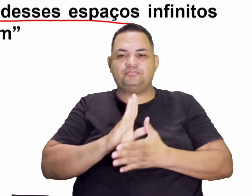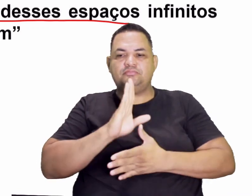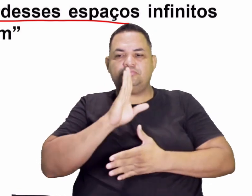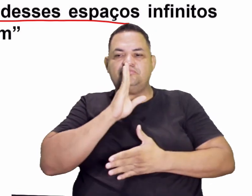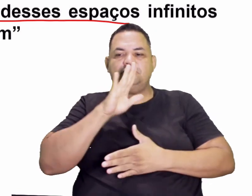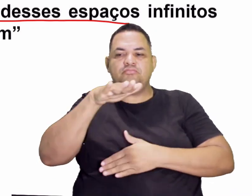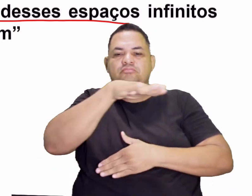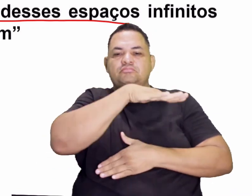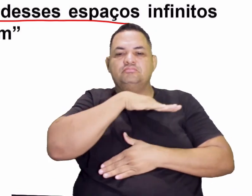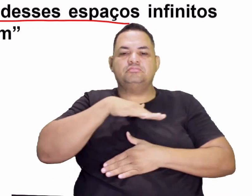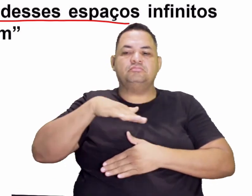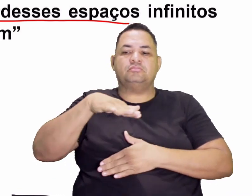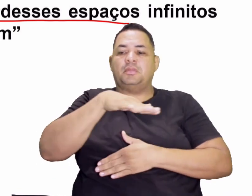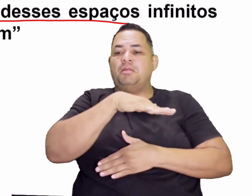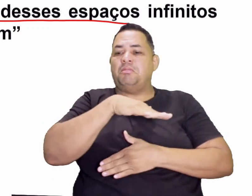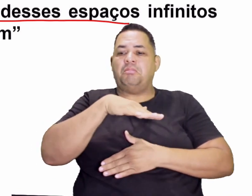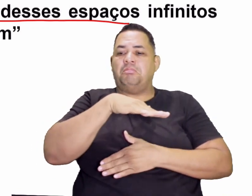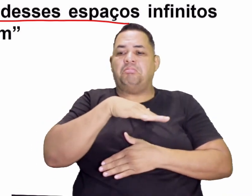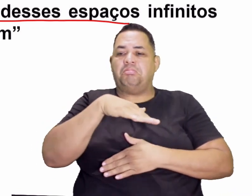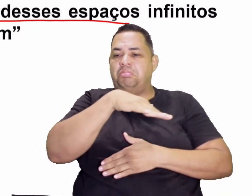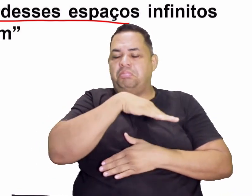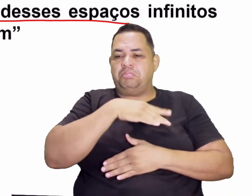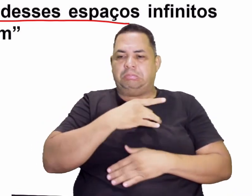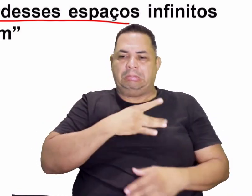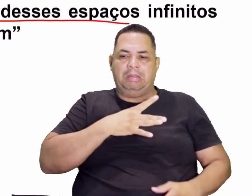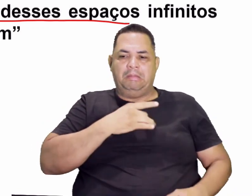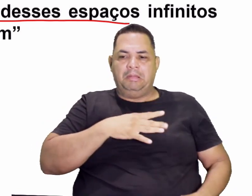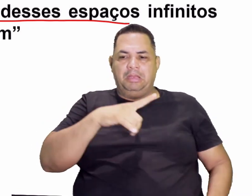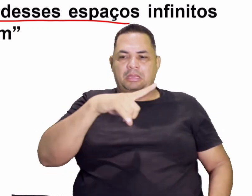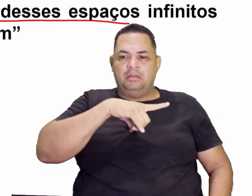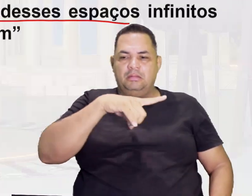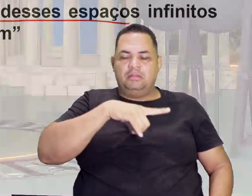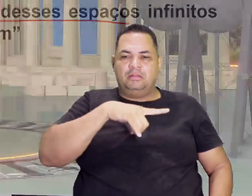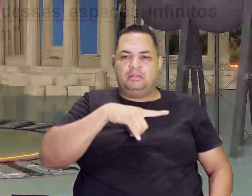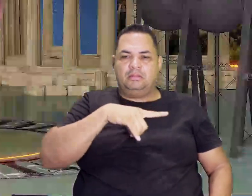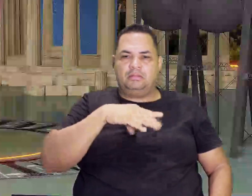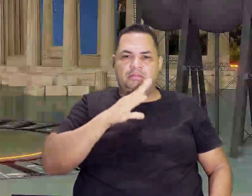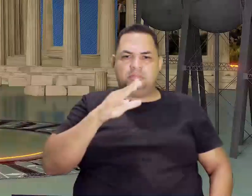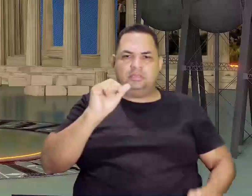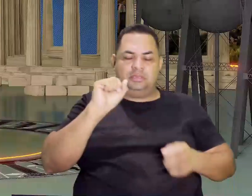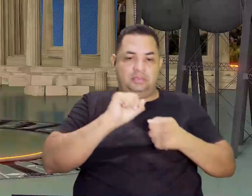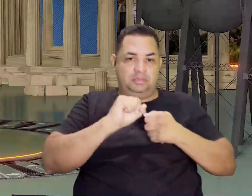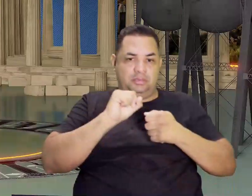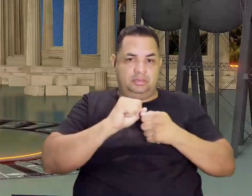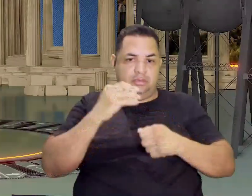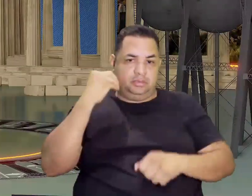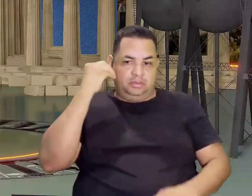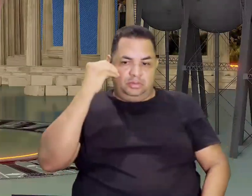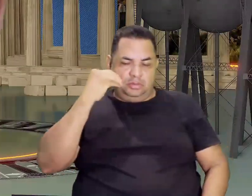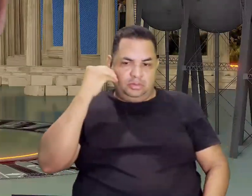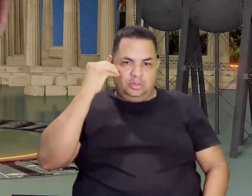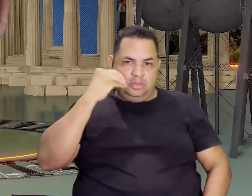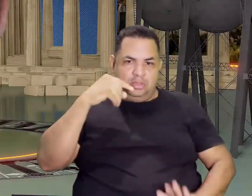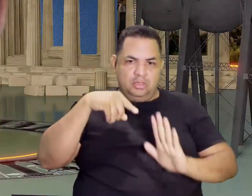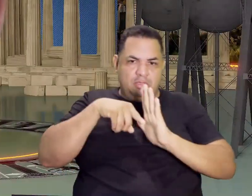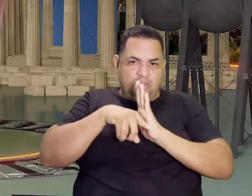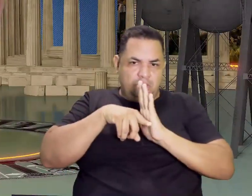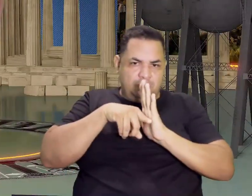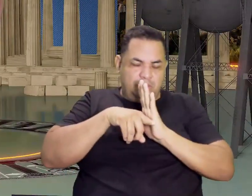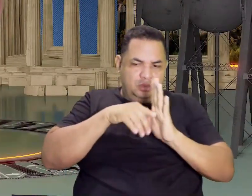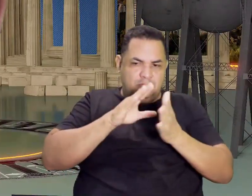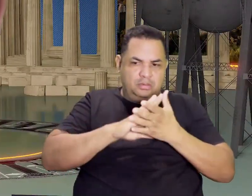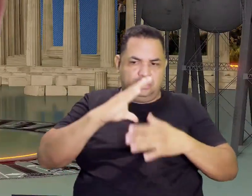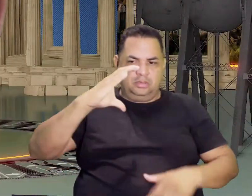espaços infinitos me apavora. Gente, olha só, vocês já fizeram essa experiência aí em